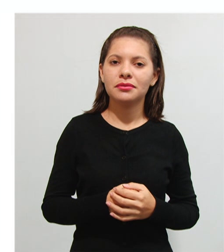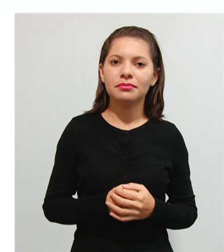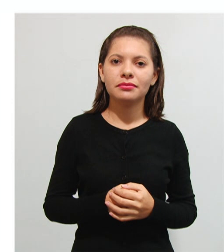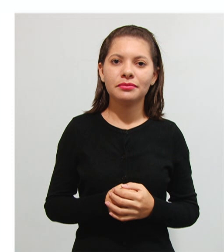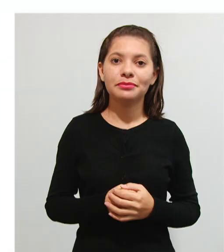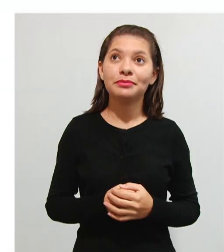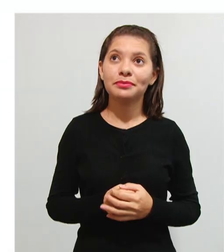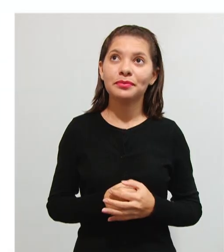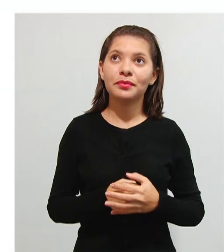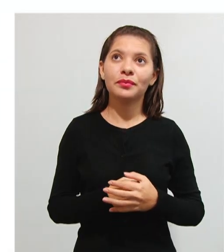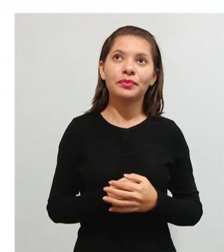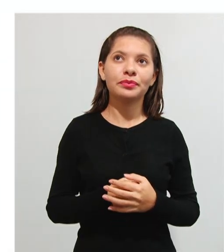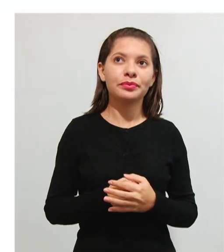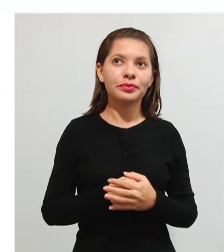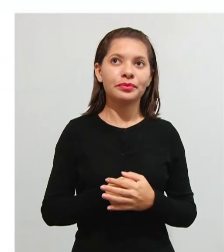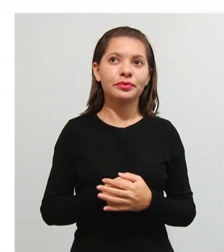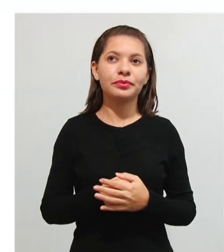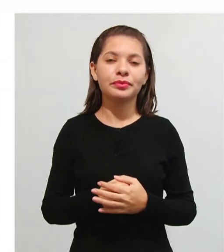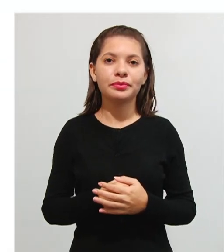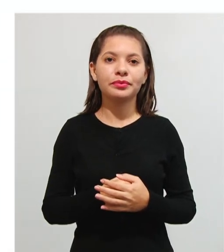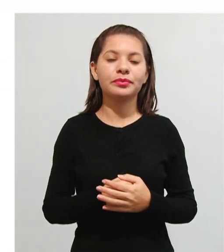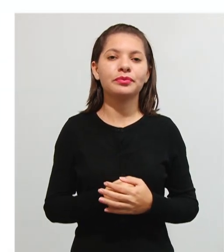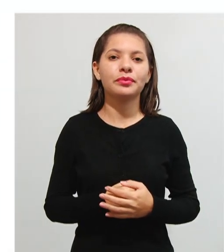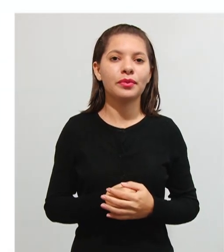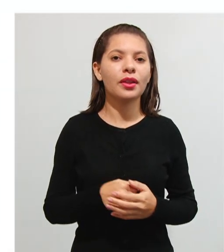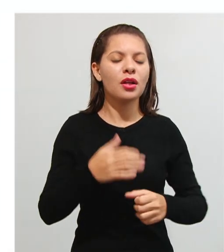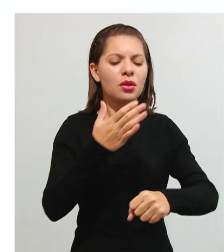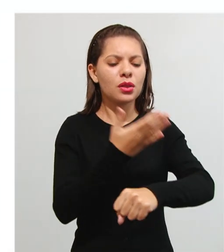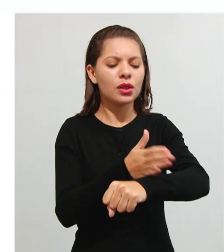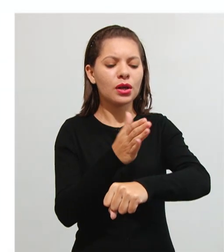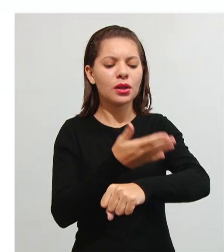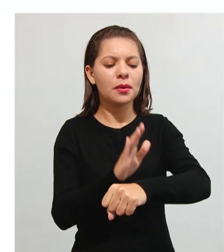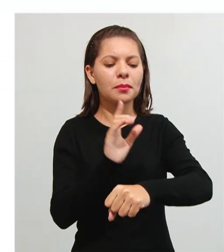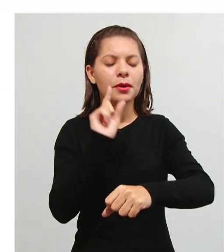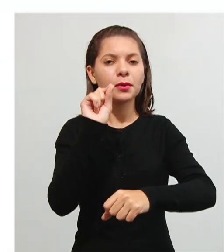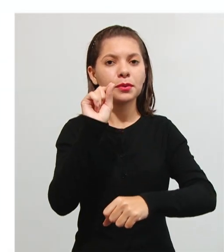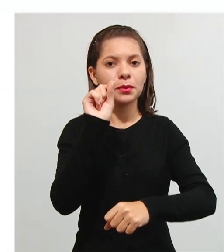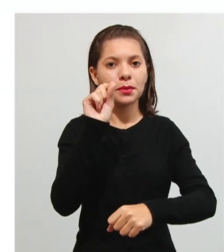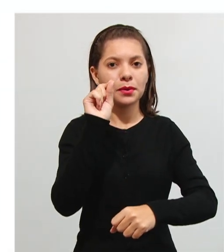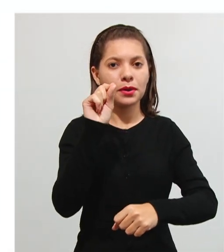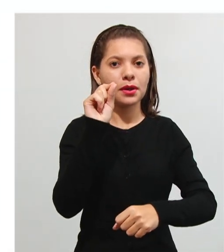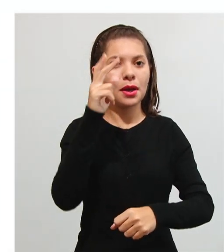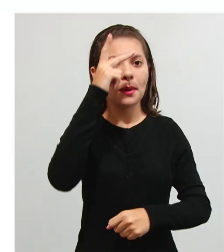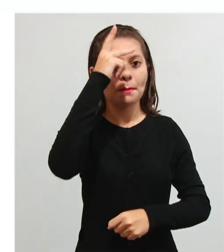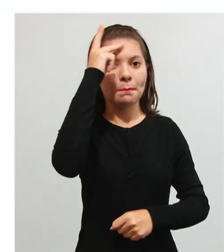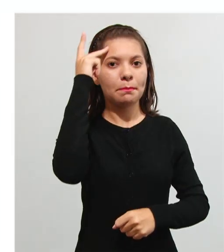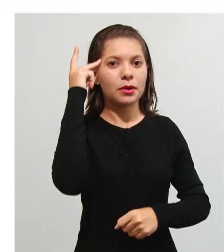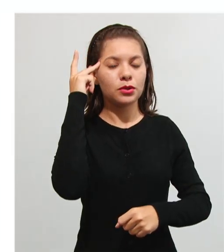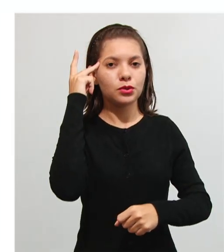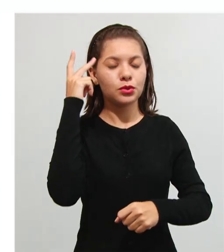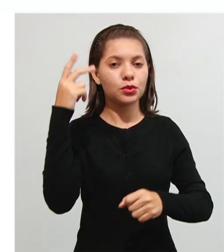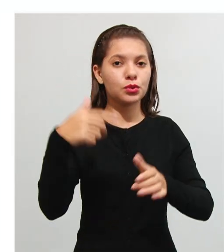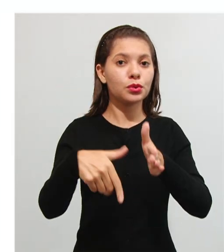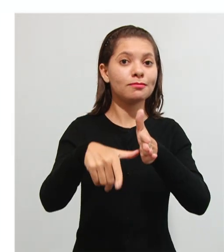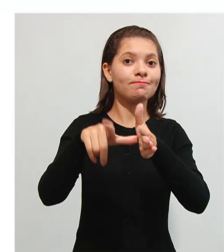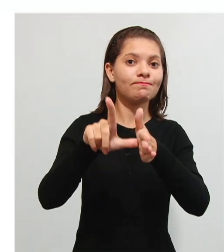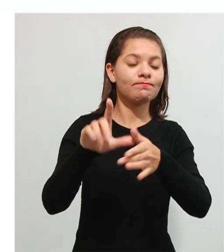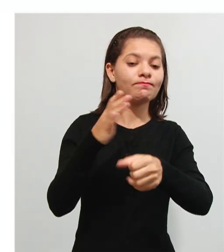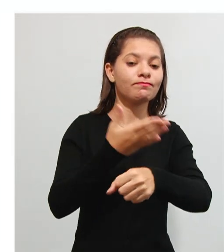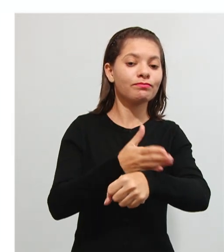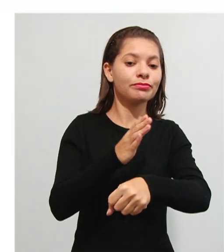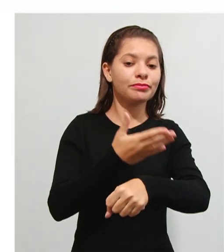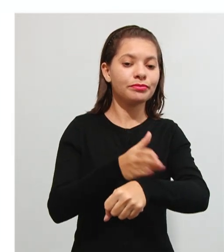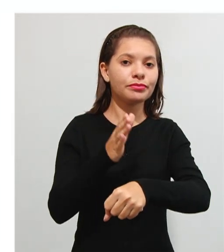o treinamento é esse processo pelo qual a pessoa é preparada ela é preparada para